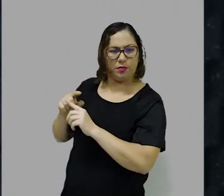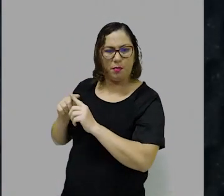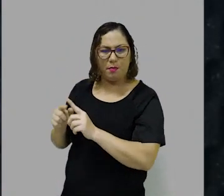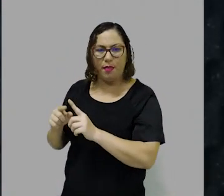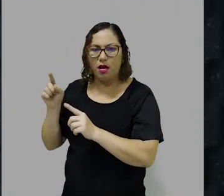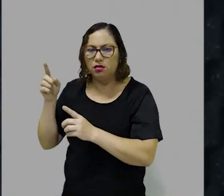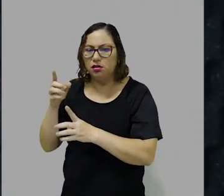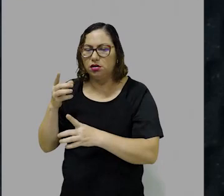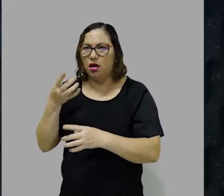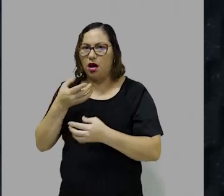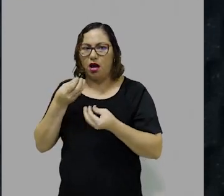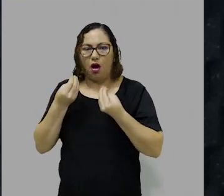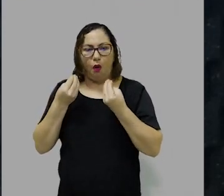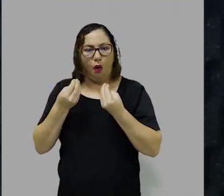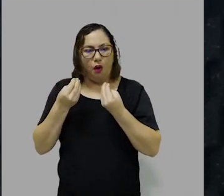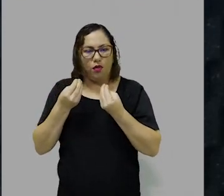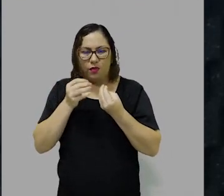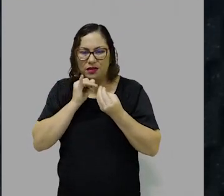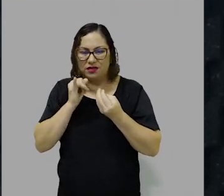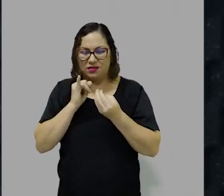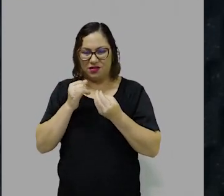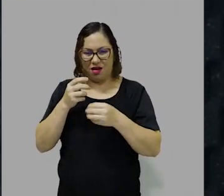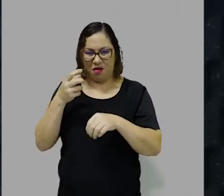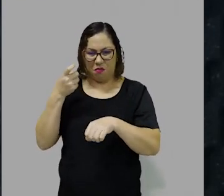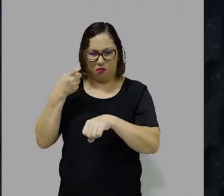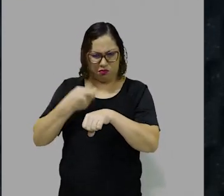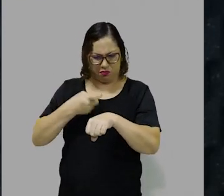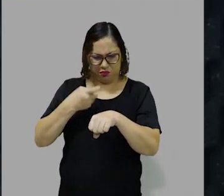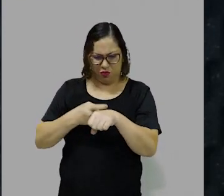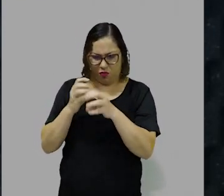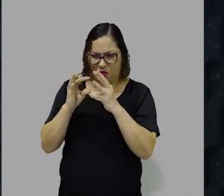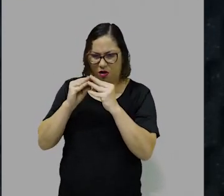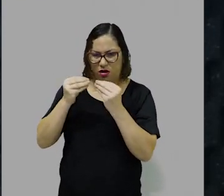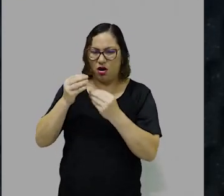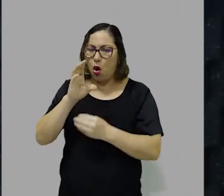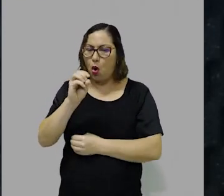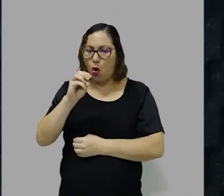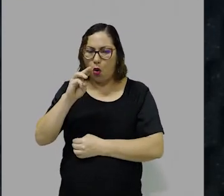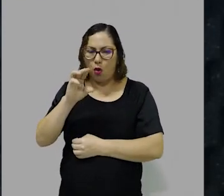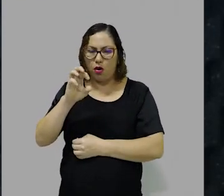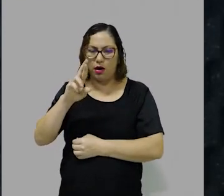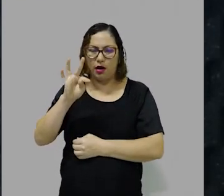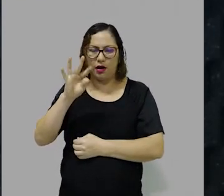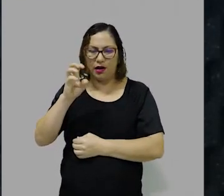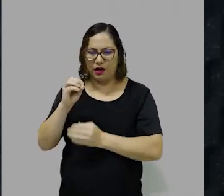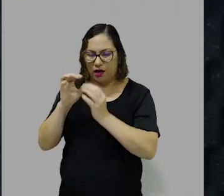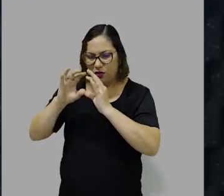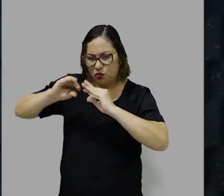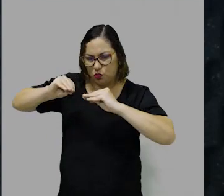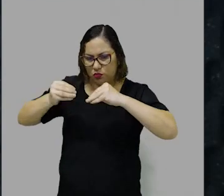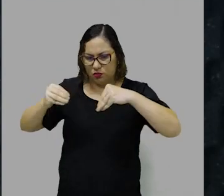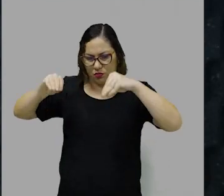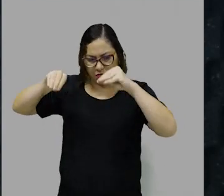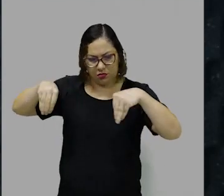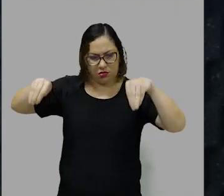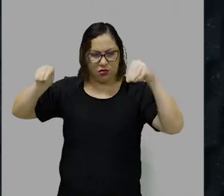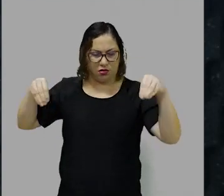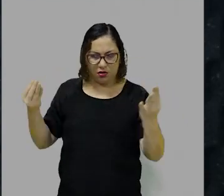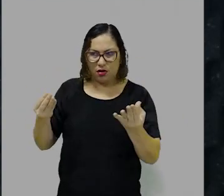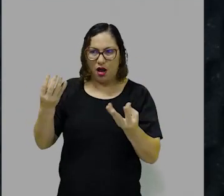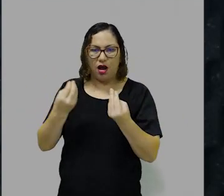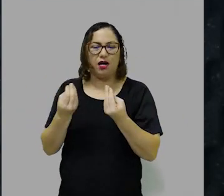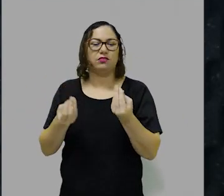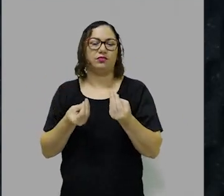porque torcer concreto, que era um material bruto, muito feio considerado, né, dessa maneira e dar um aspecto